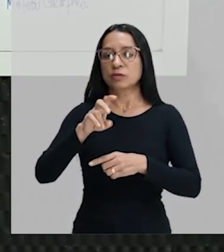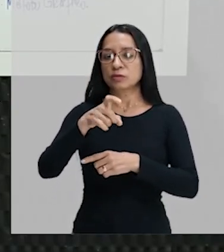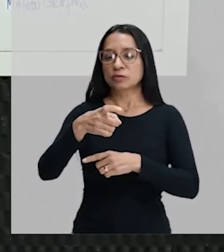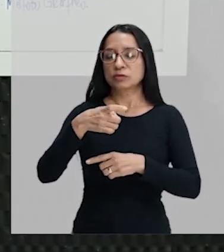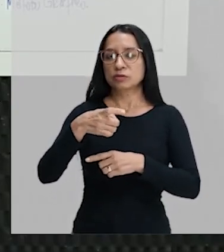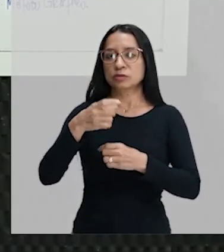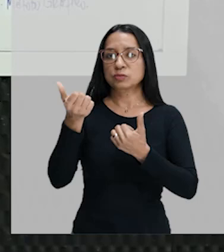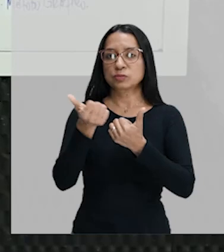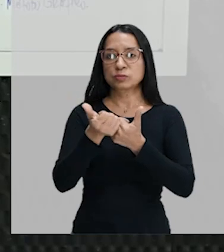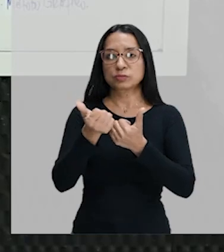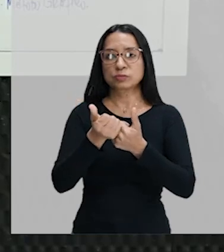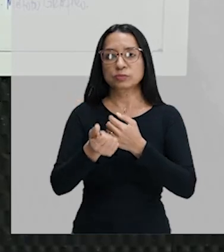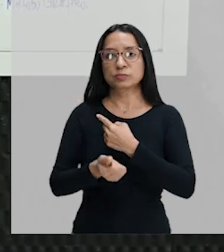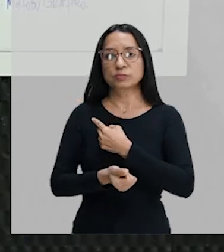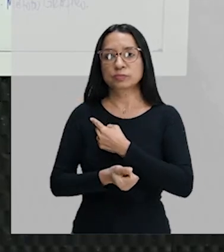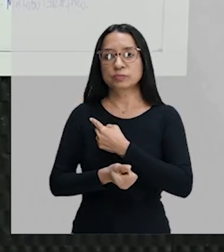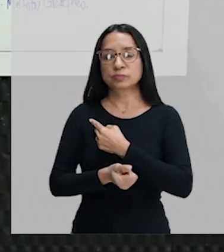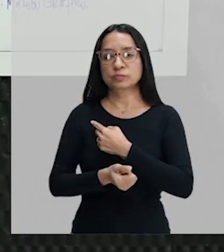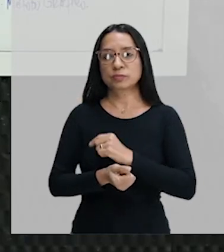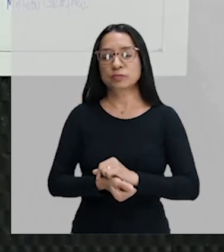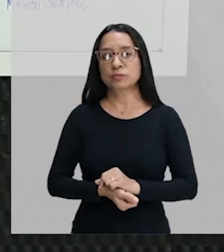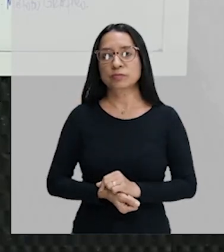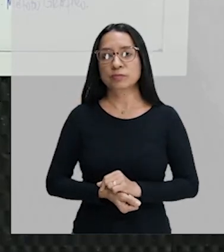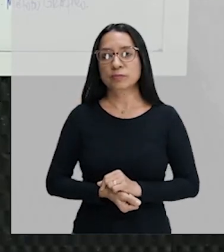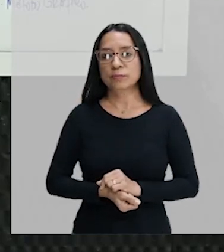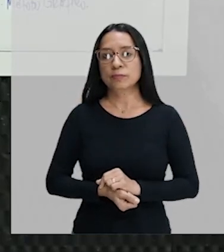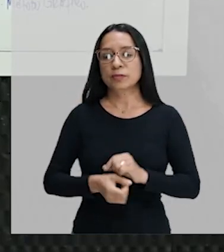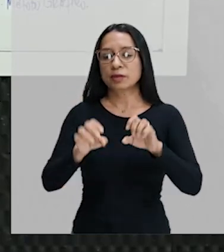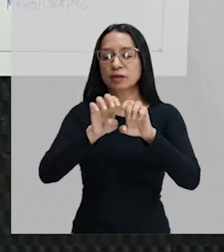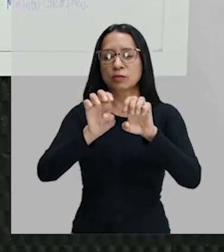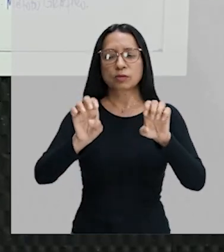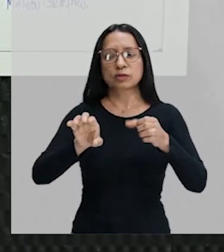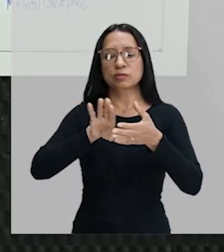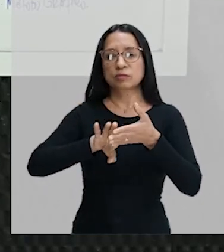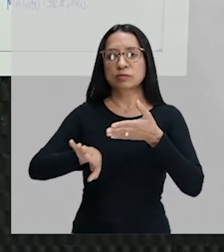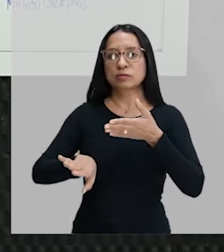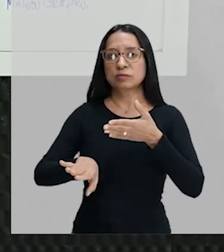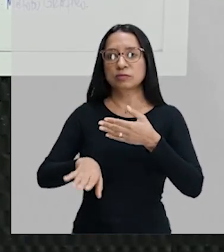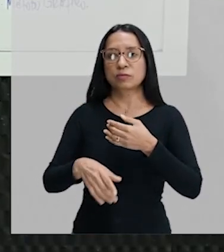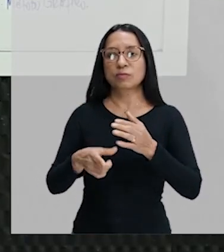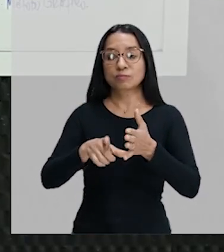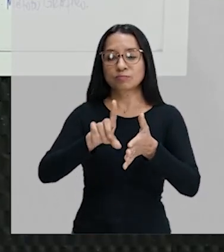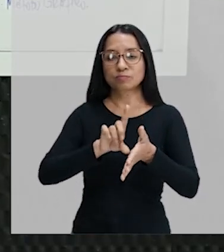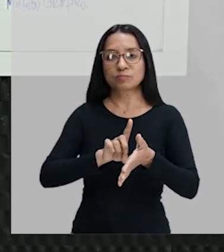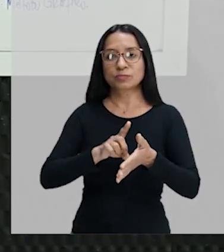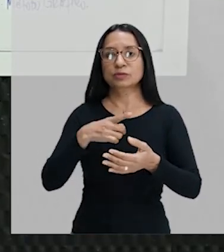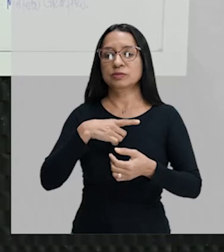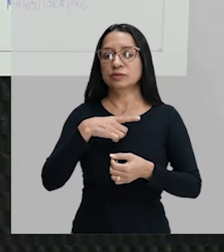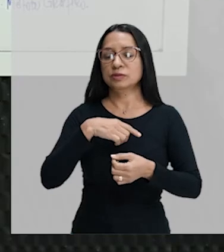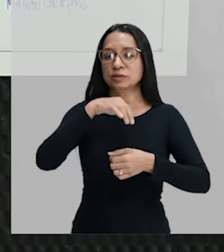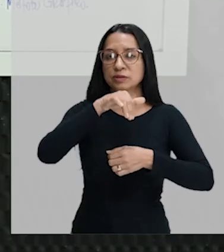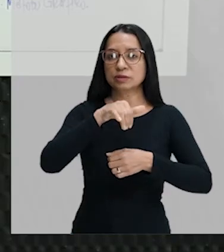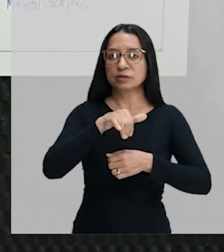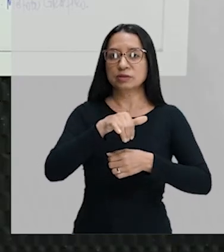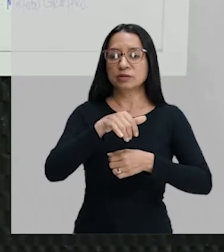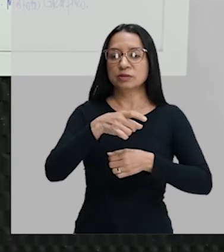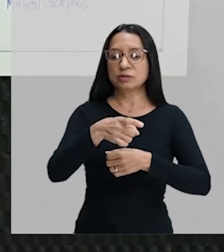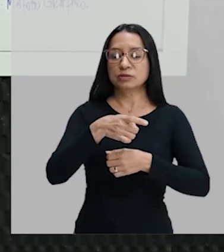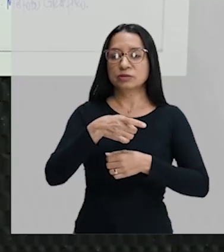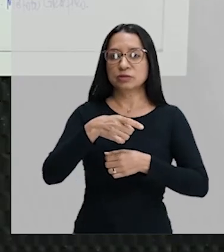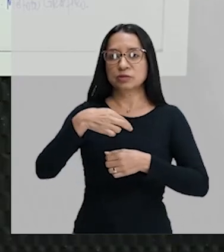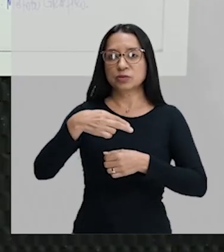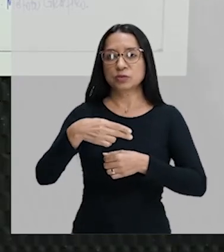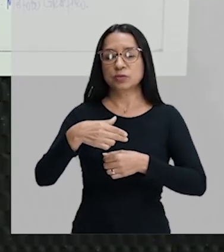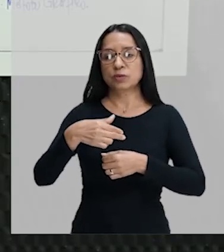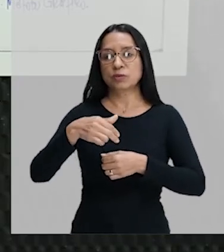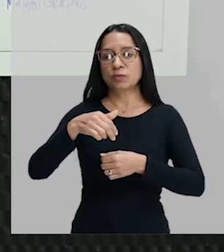substituindo aqui, ó, naquela equação que você isolou, certo? Então, você vai ter x